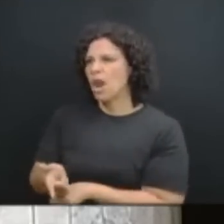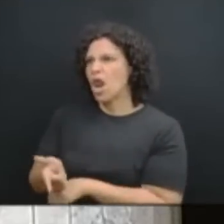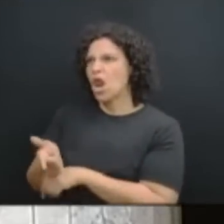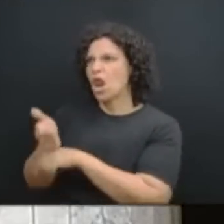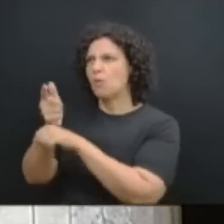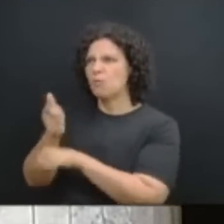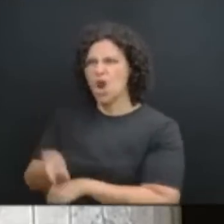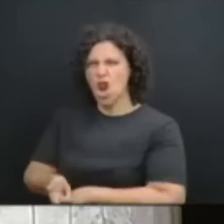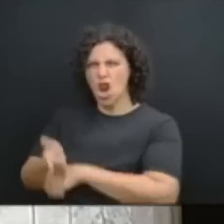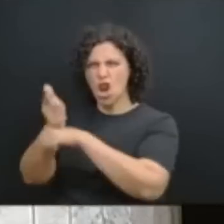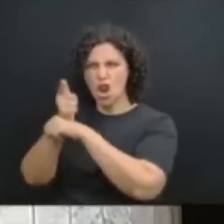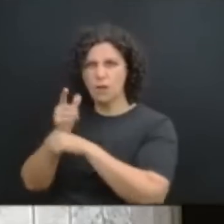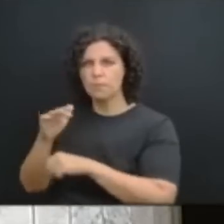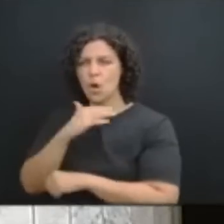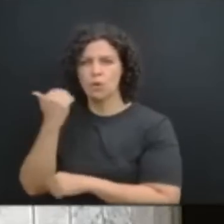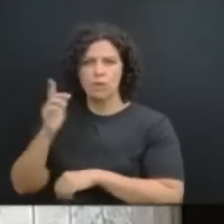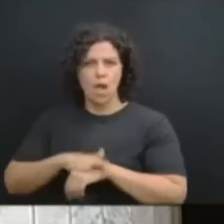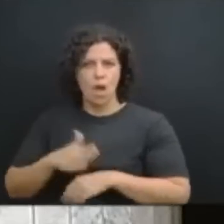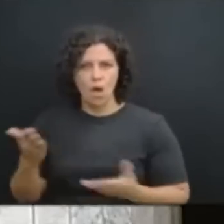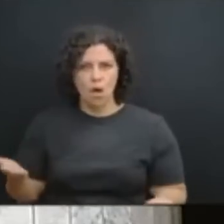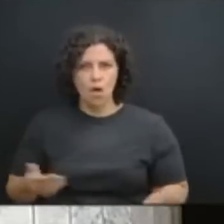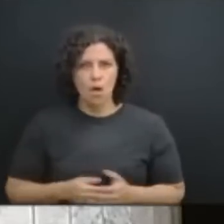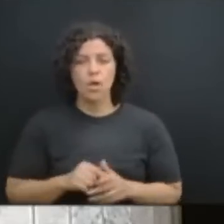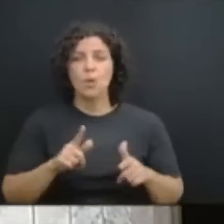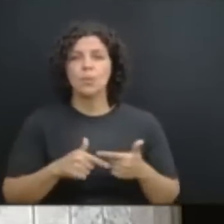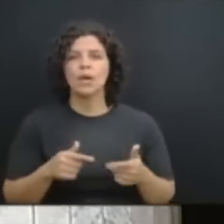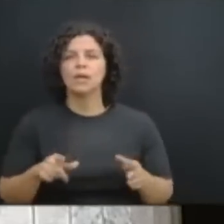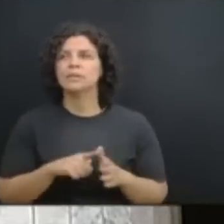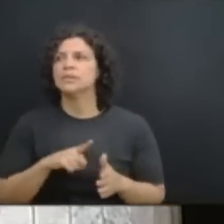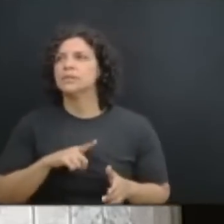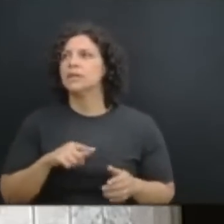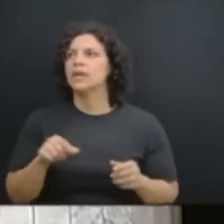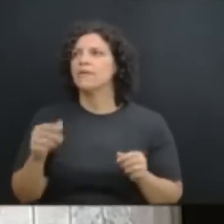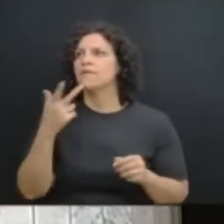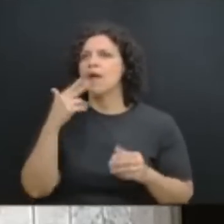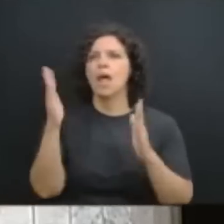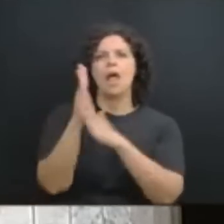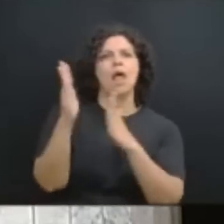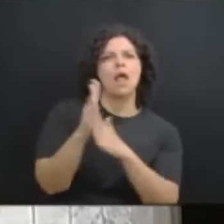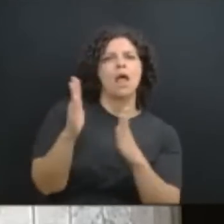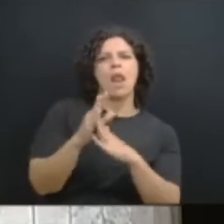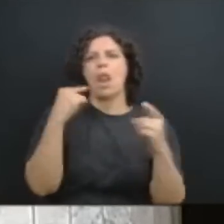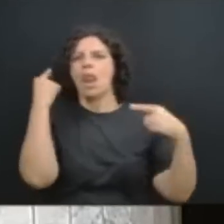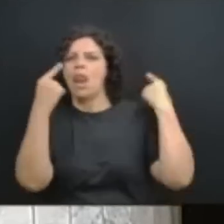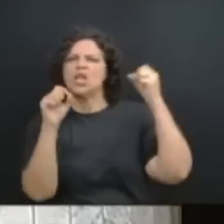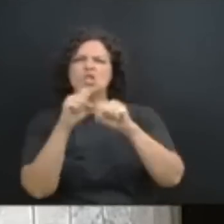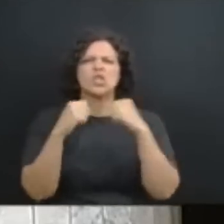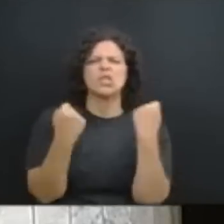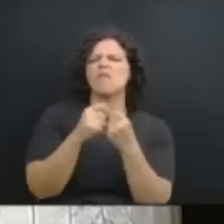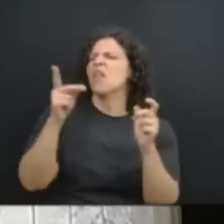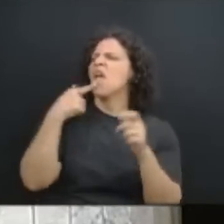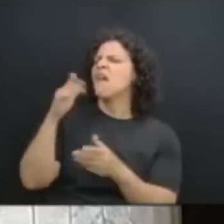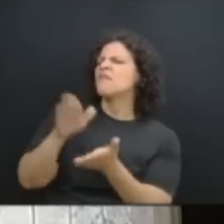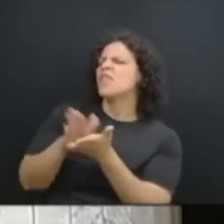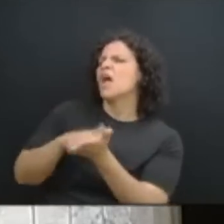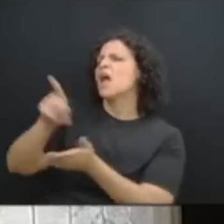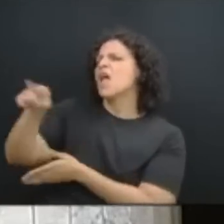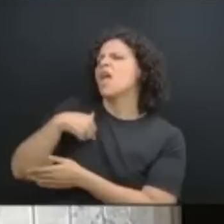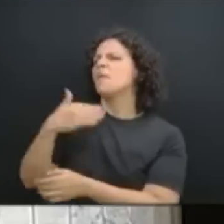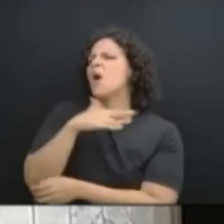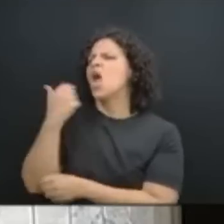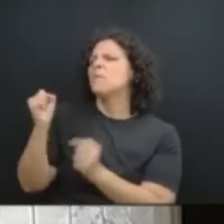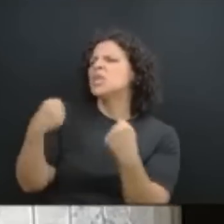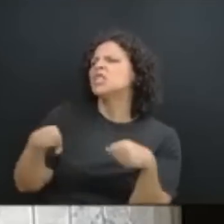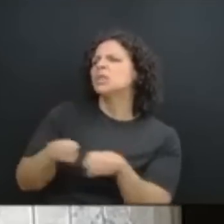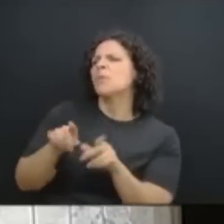tiros, metralhados e mortos sob o auspício, sob as palmas da sociedade. E nós? Para